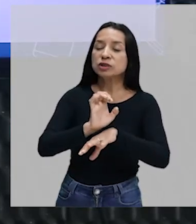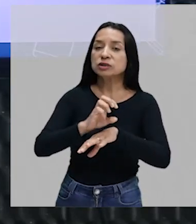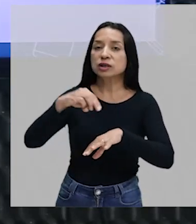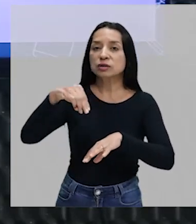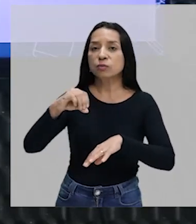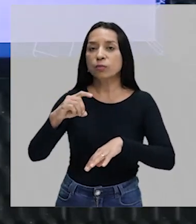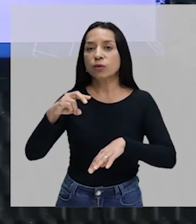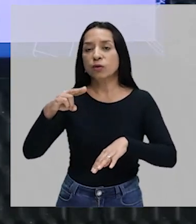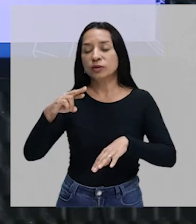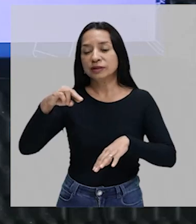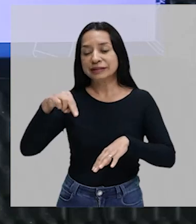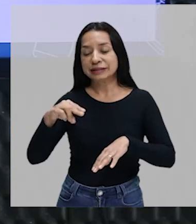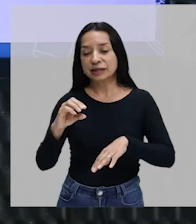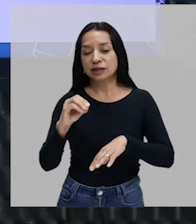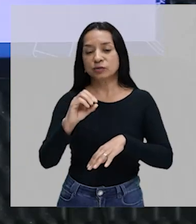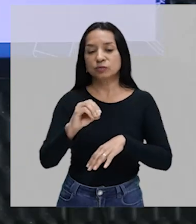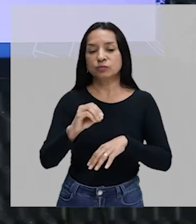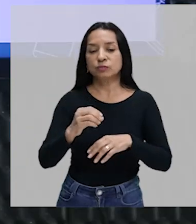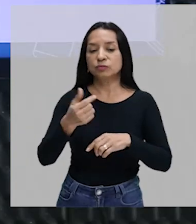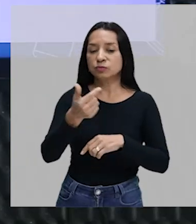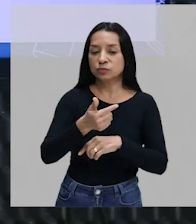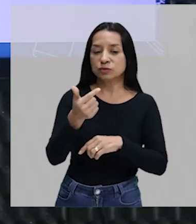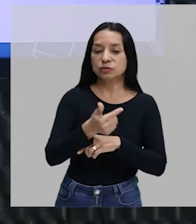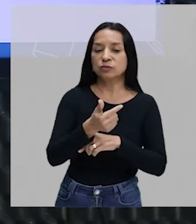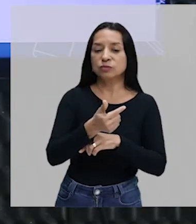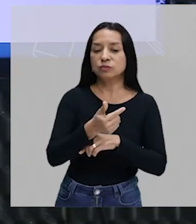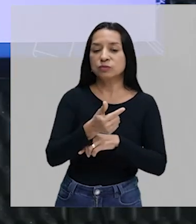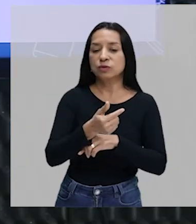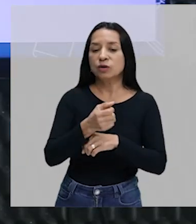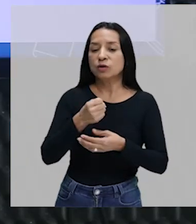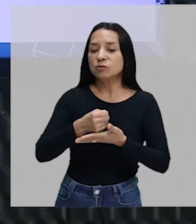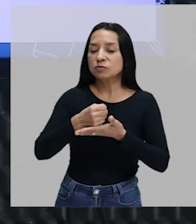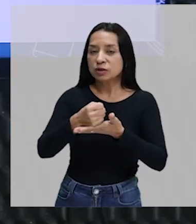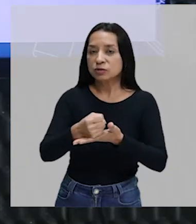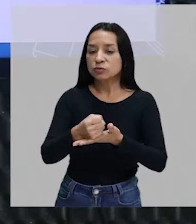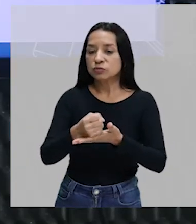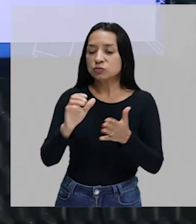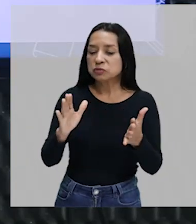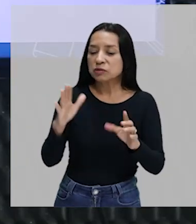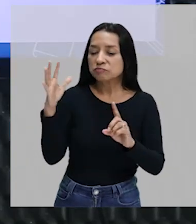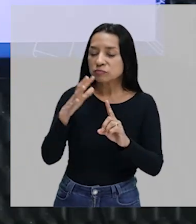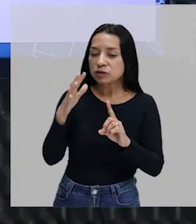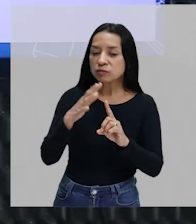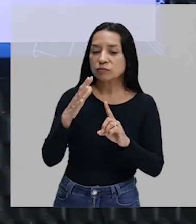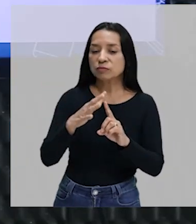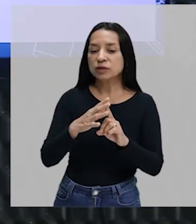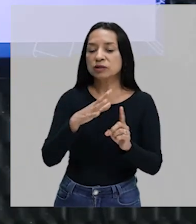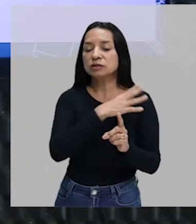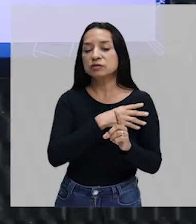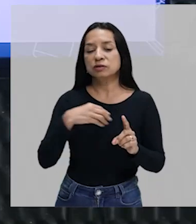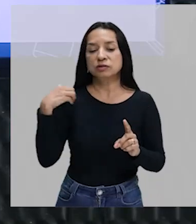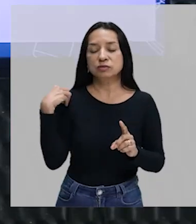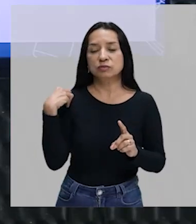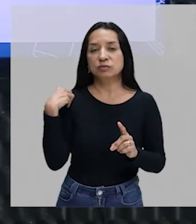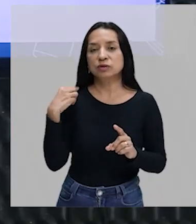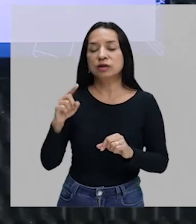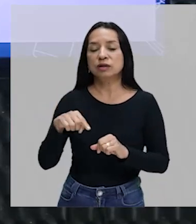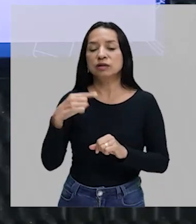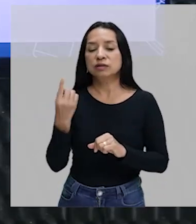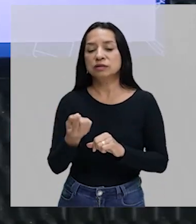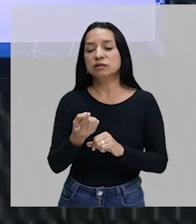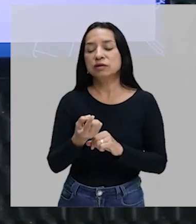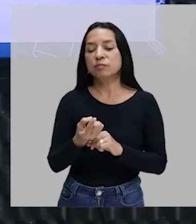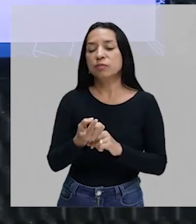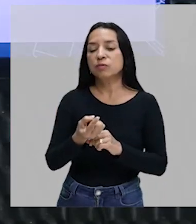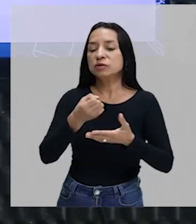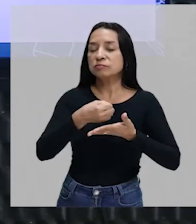no segundo tópico, vamos falar das contribuições de Aristóteles. Depois, as contribuições